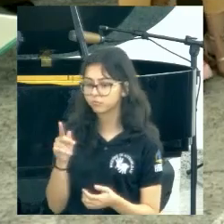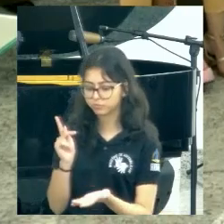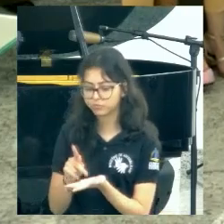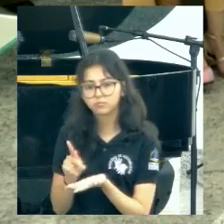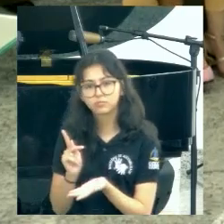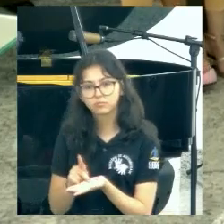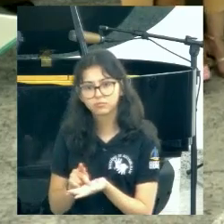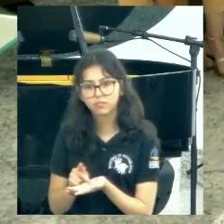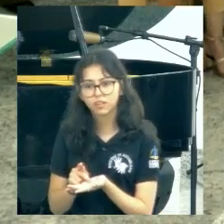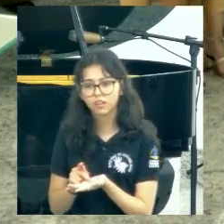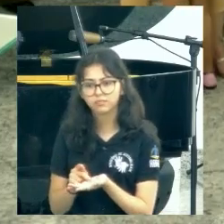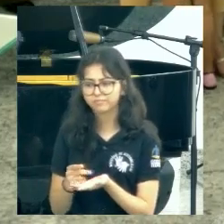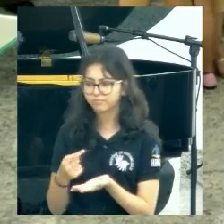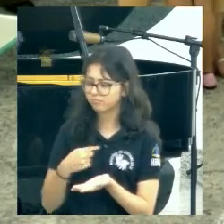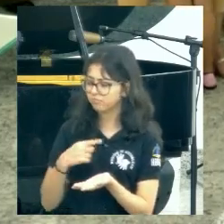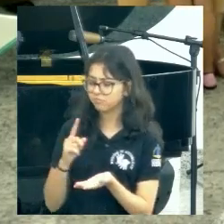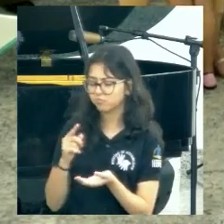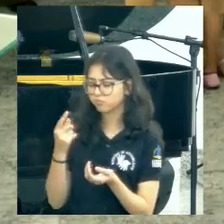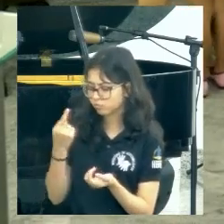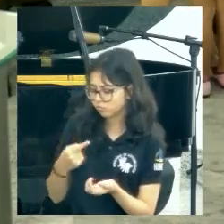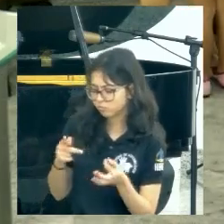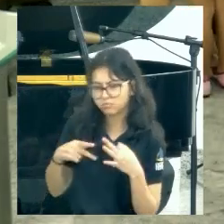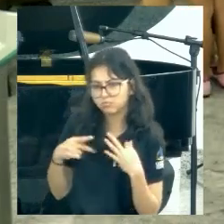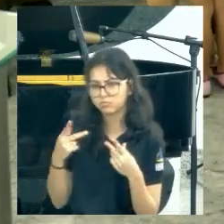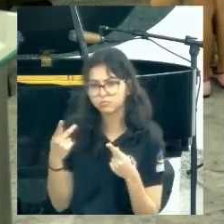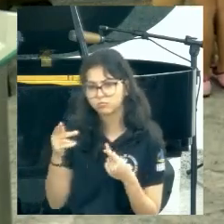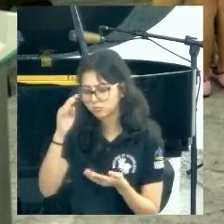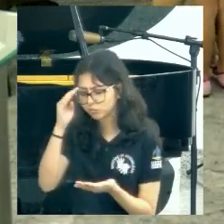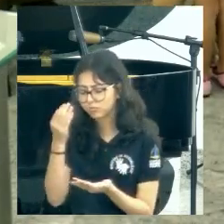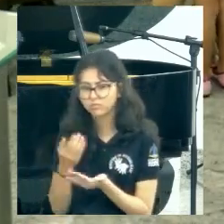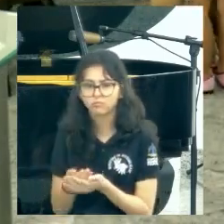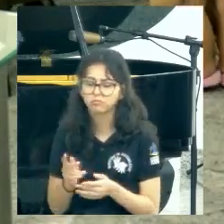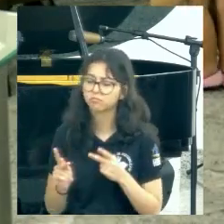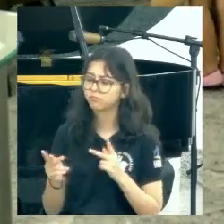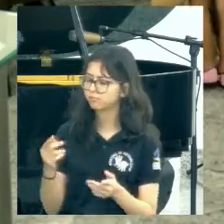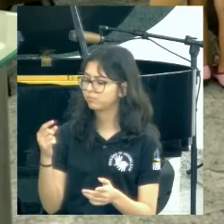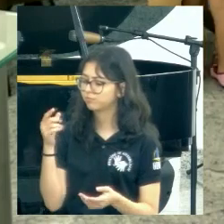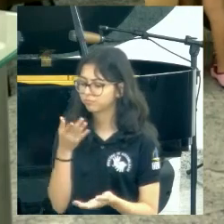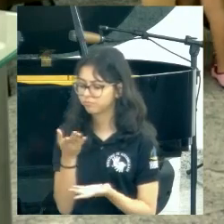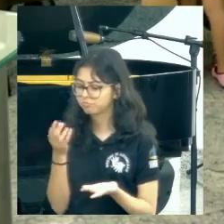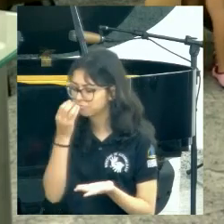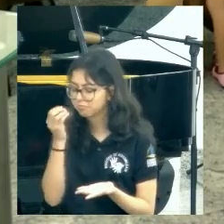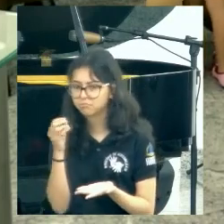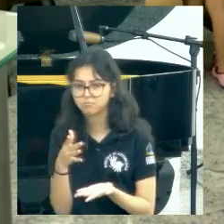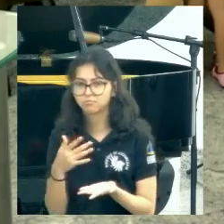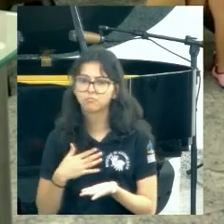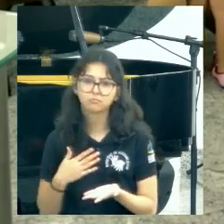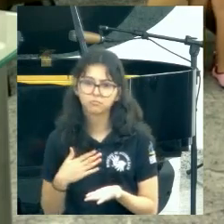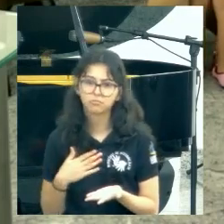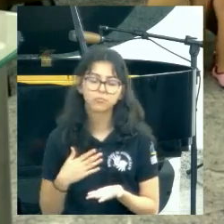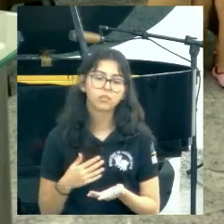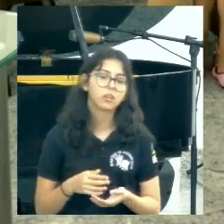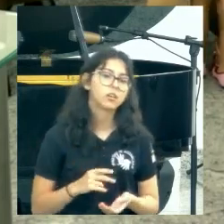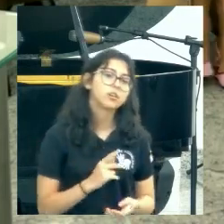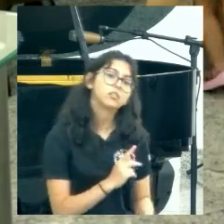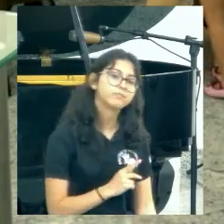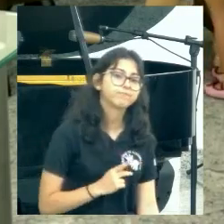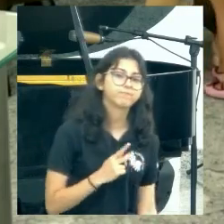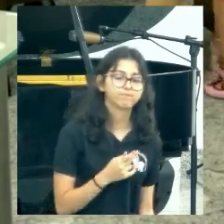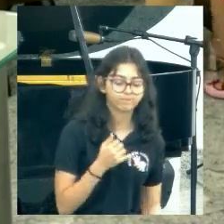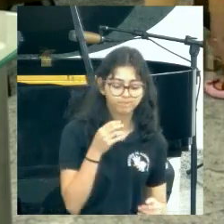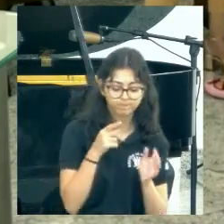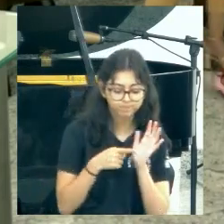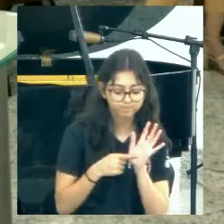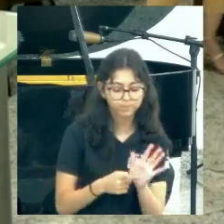Eu não me sinto digno de sua confiança, parece que sempre há uma suspeita. O apóstolo Paulo está falando sobre o que de fato